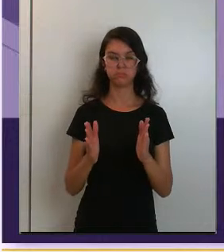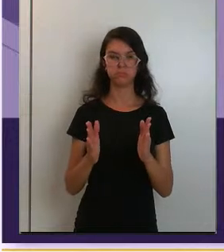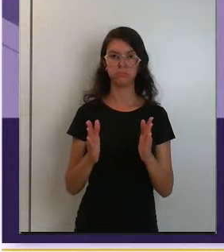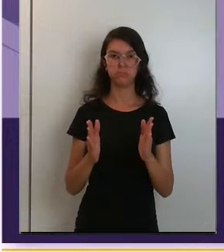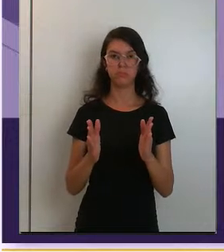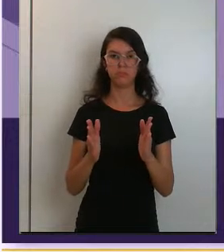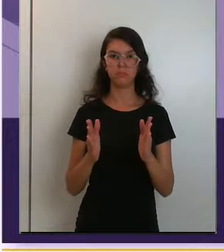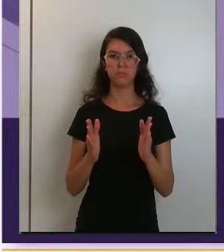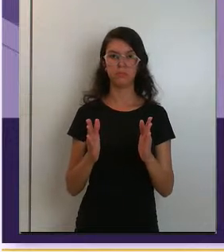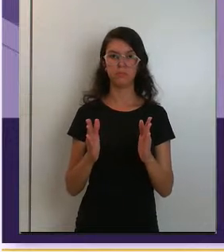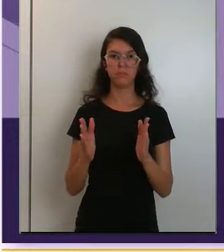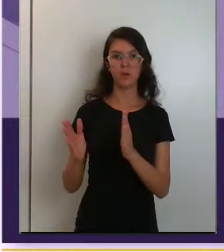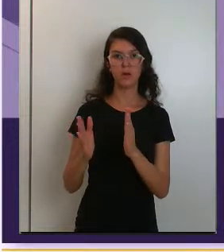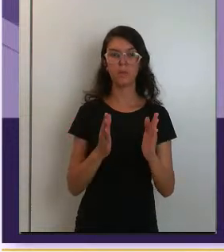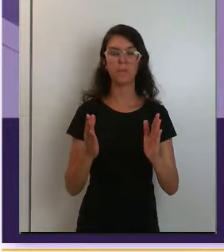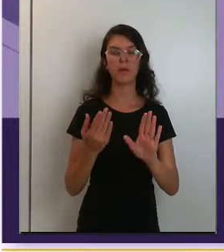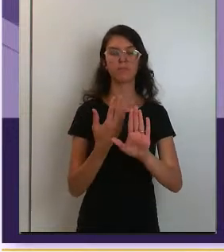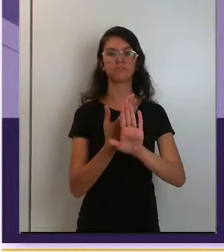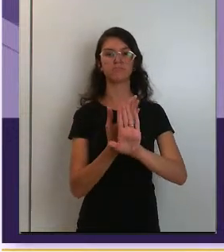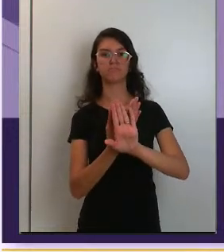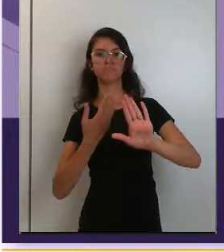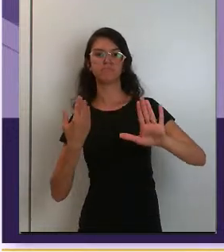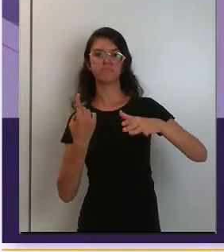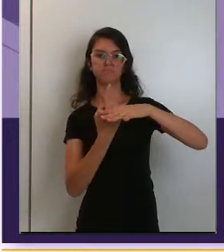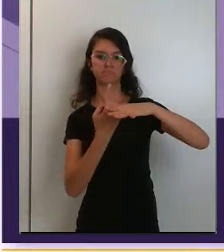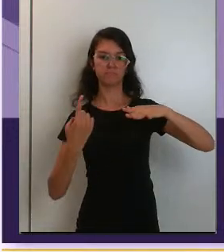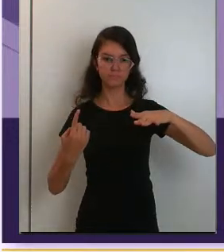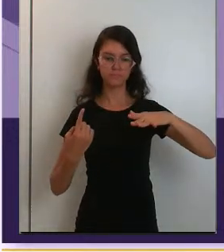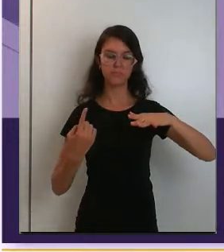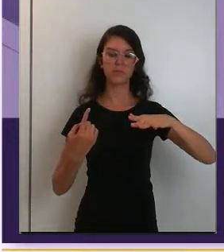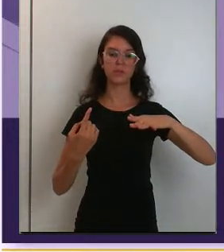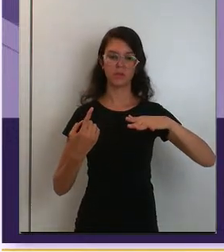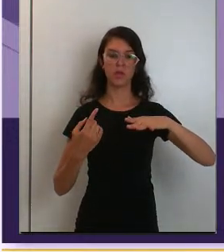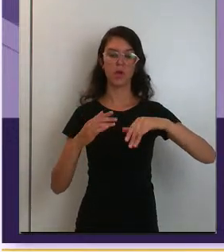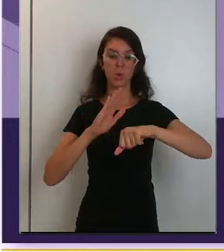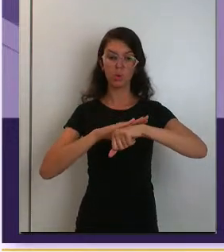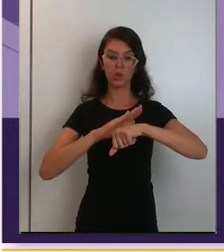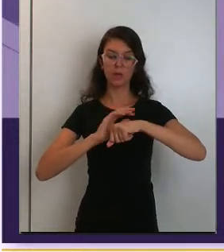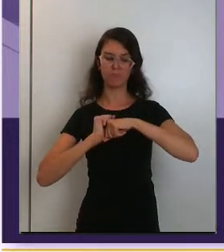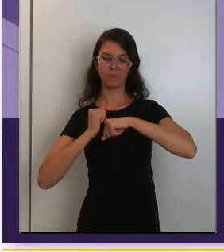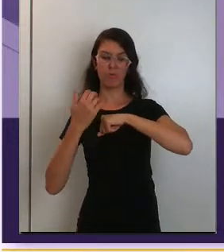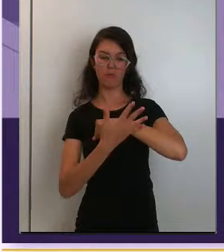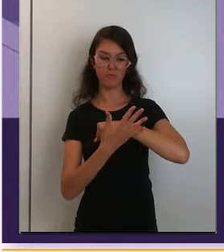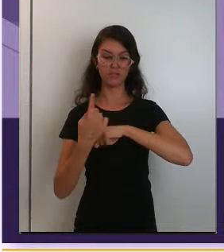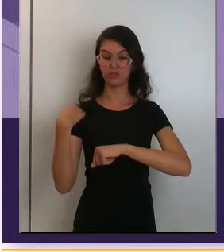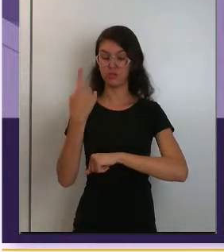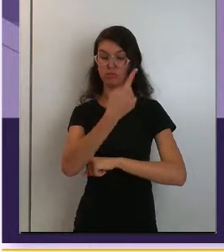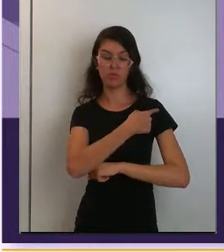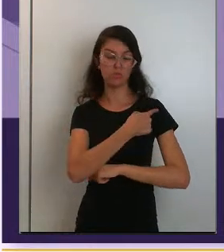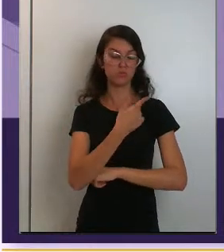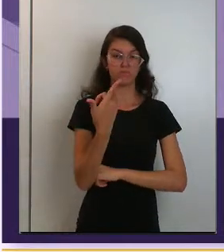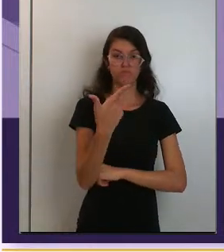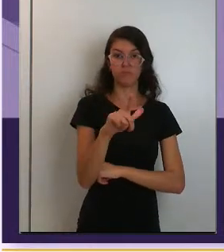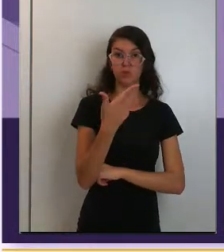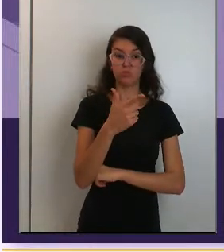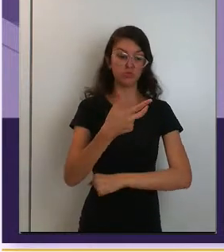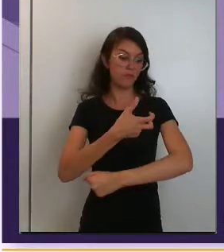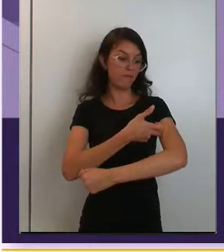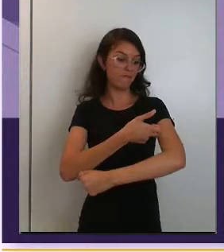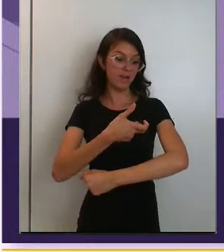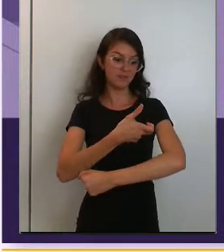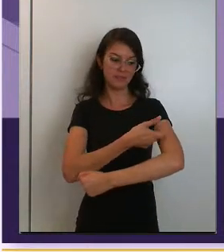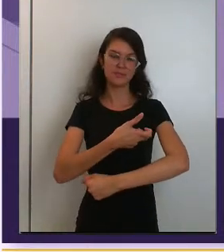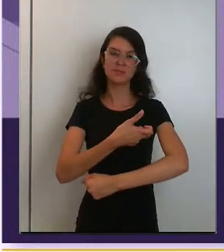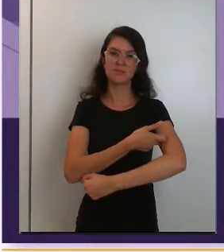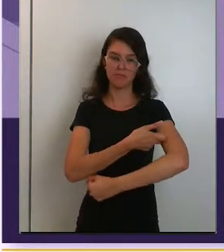principalmente do distanciamento social, o período mais grave da Covid-19, onde nós não tínhamos vacina,